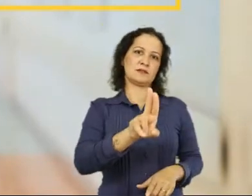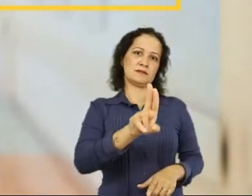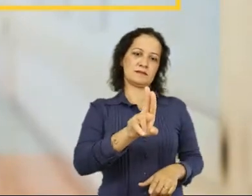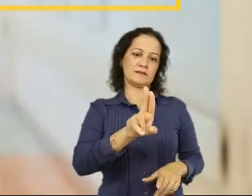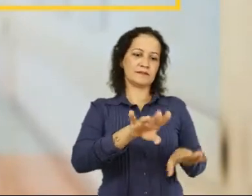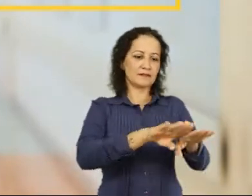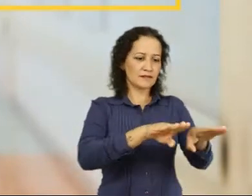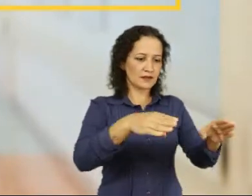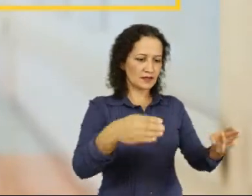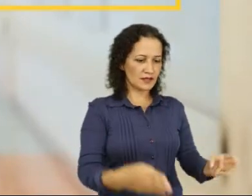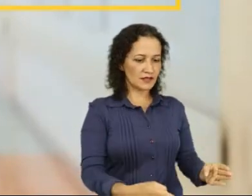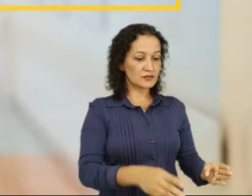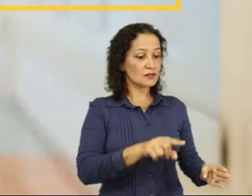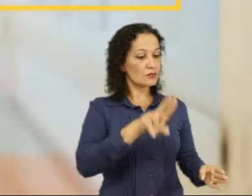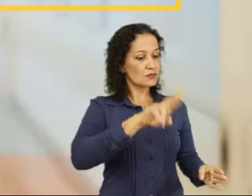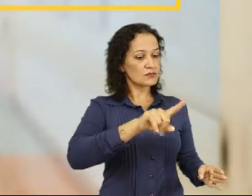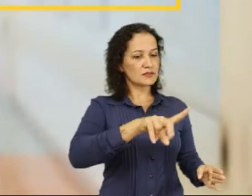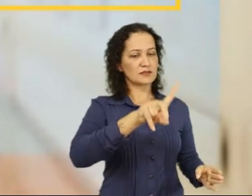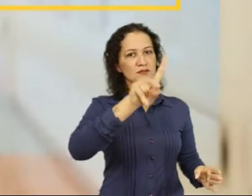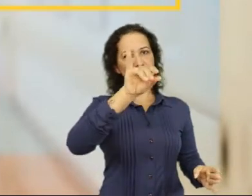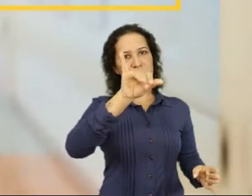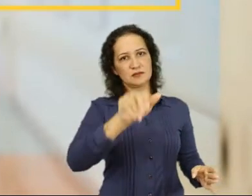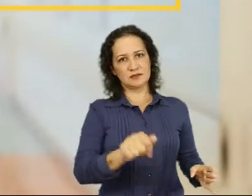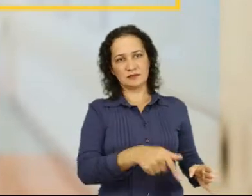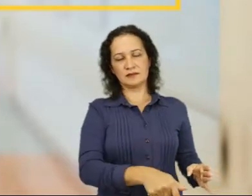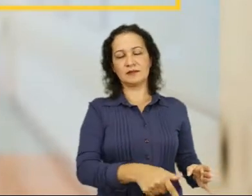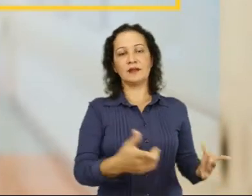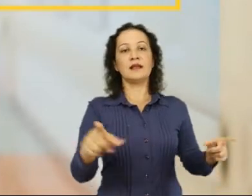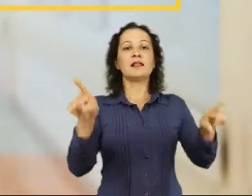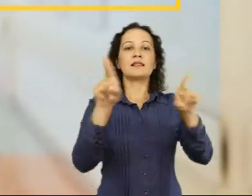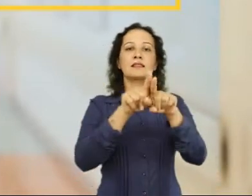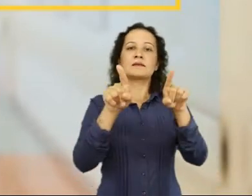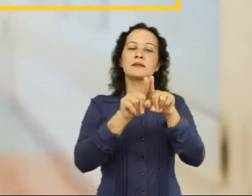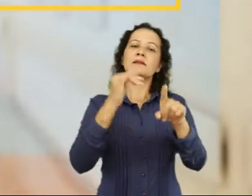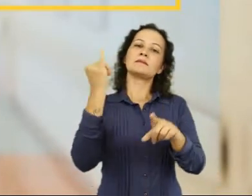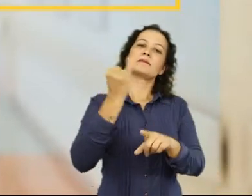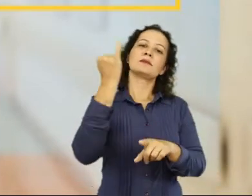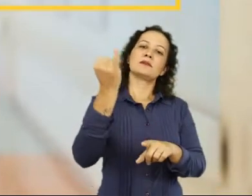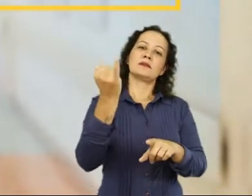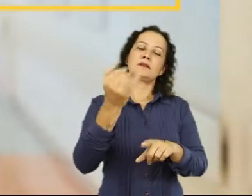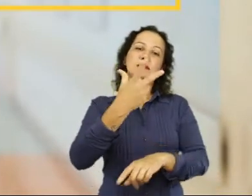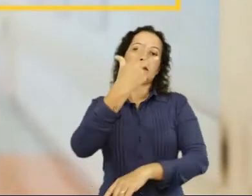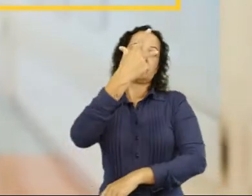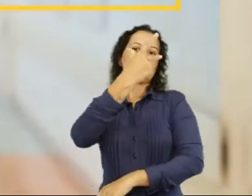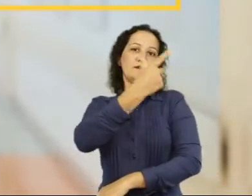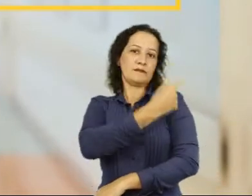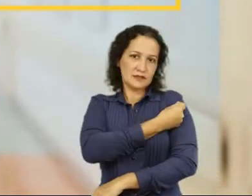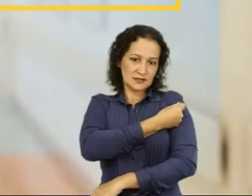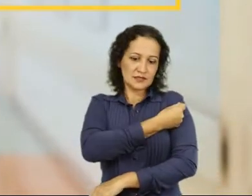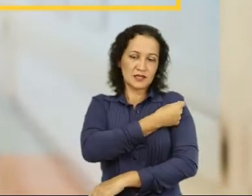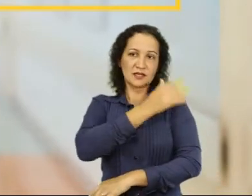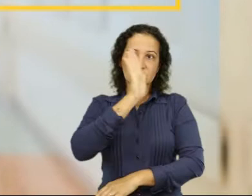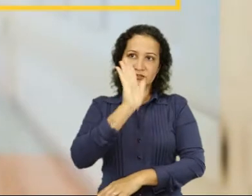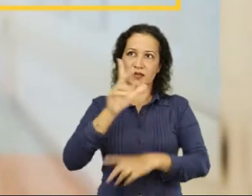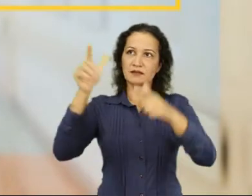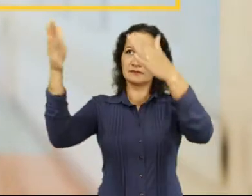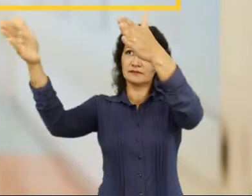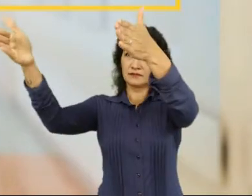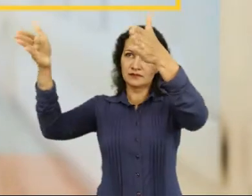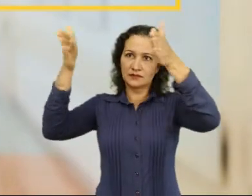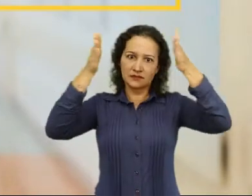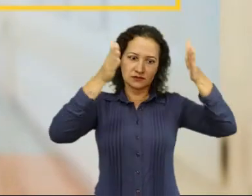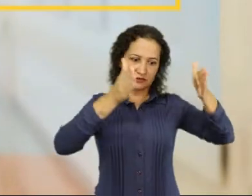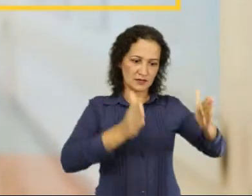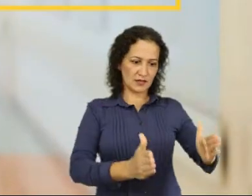de vacina de uso diário. Nesse sentido, é muito importante que esses imunobiológicos, assim que retirados da câmara fria ou